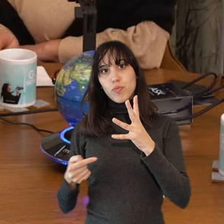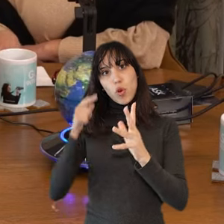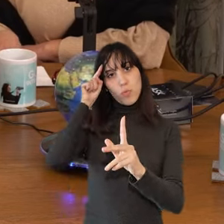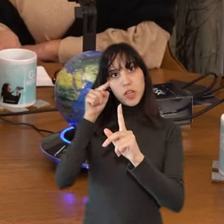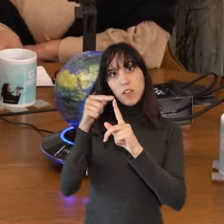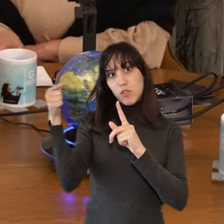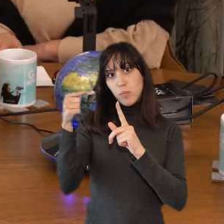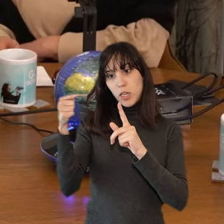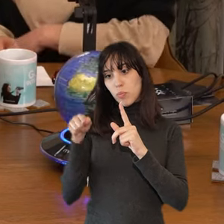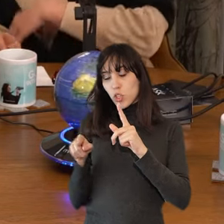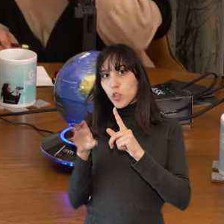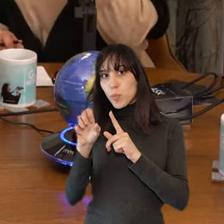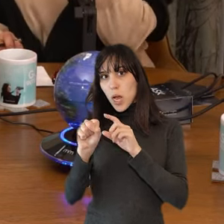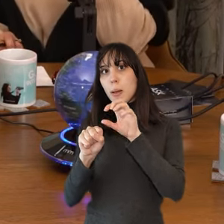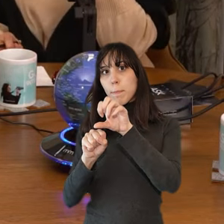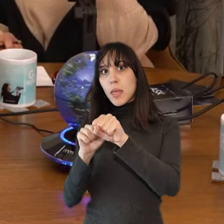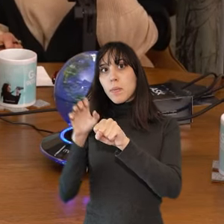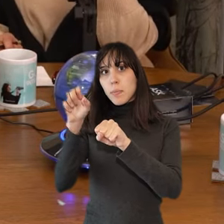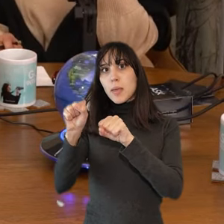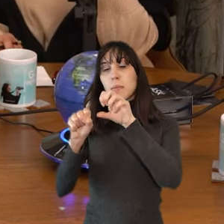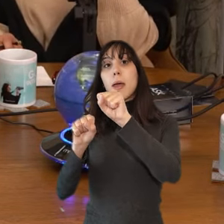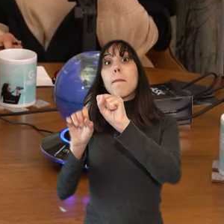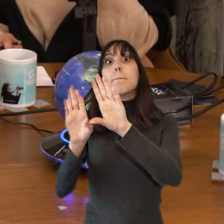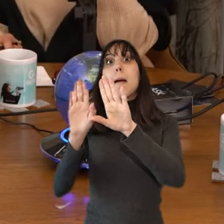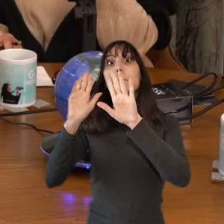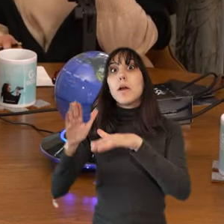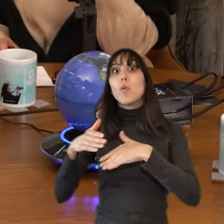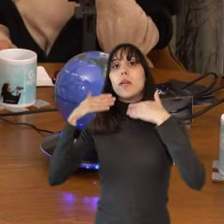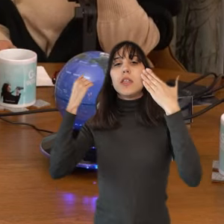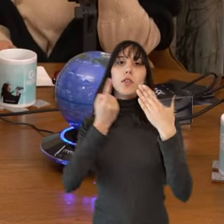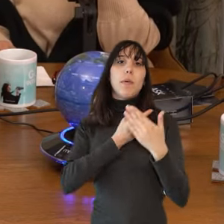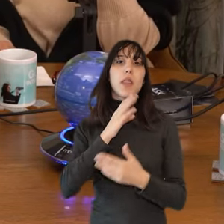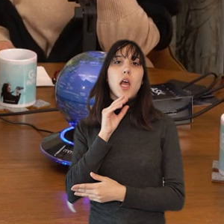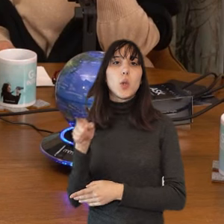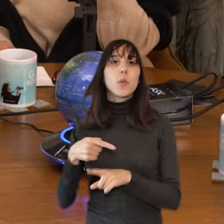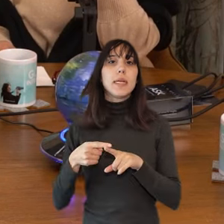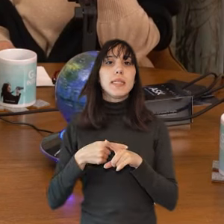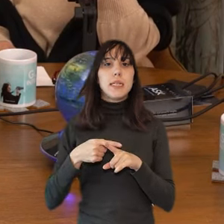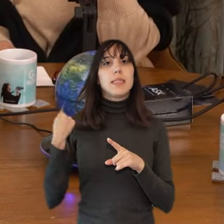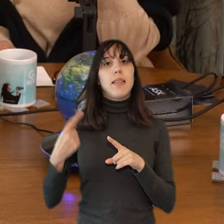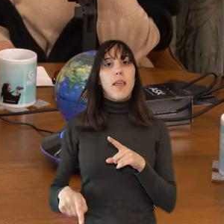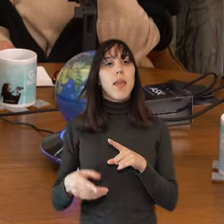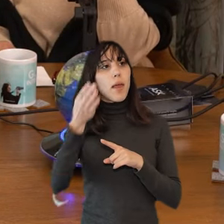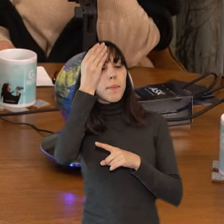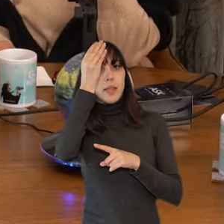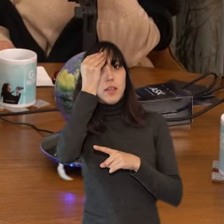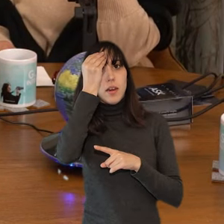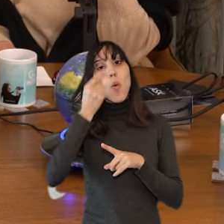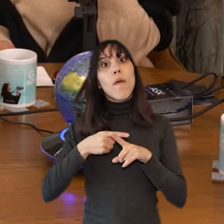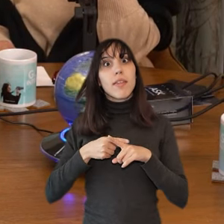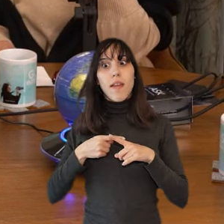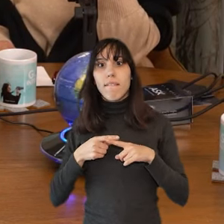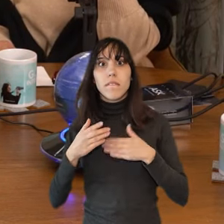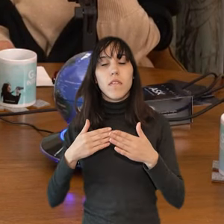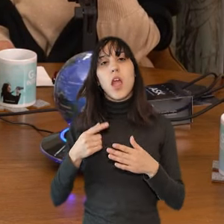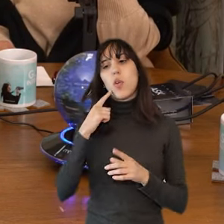objetivos que eles vão atingir mas primeiro é preciso que o aluno esteja interessado em aprender não é e essa motivação não pode